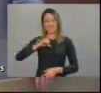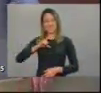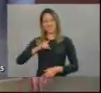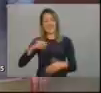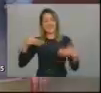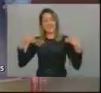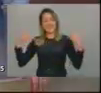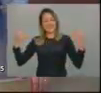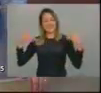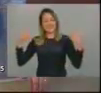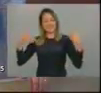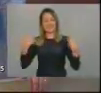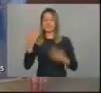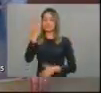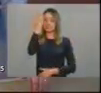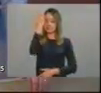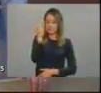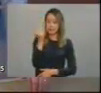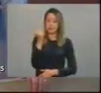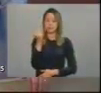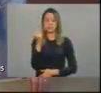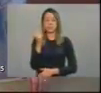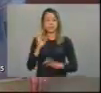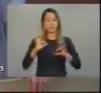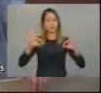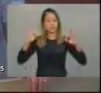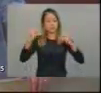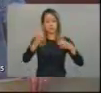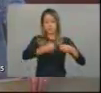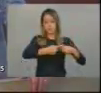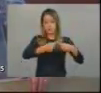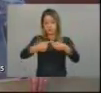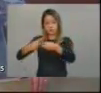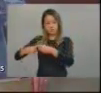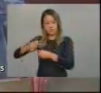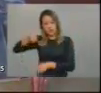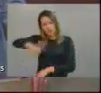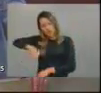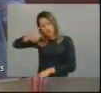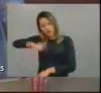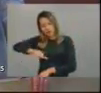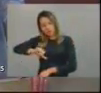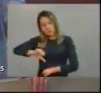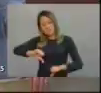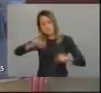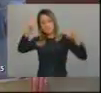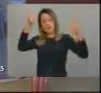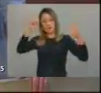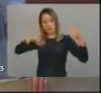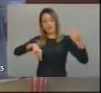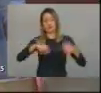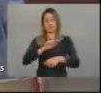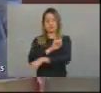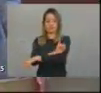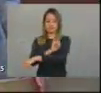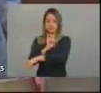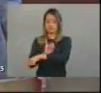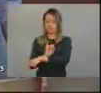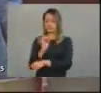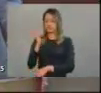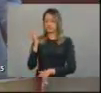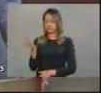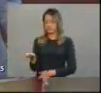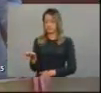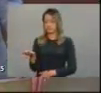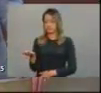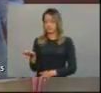alegria de saber dos outros de todos os municípios que foram avaliado a melhor avaliação eh técnica